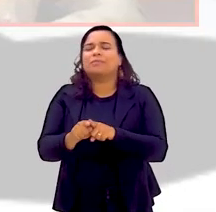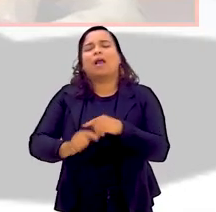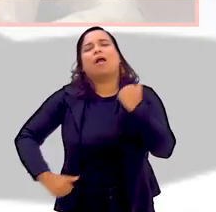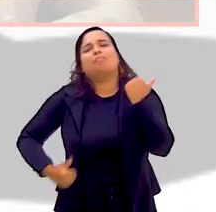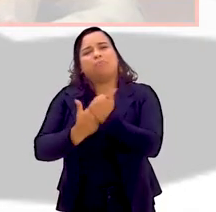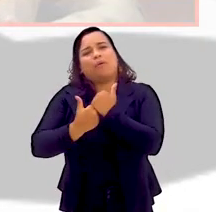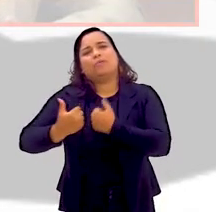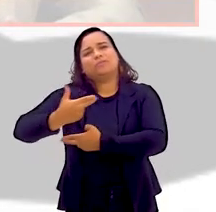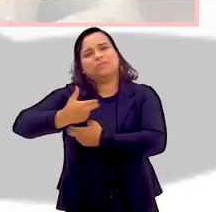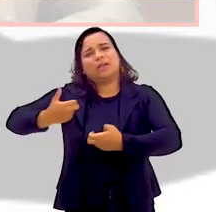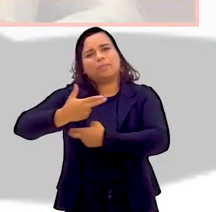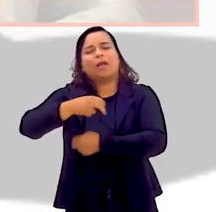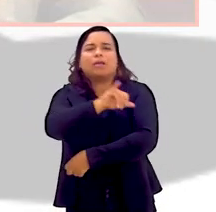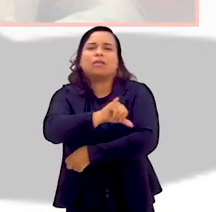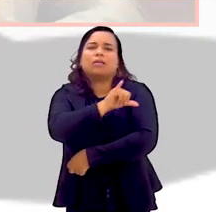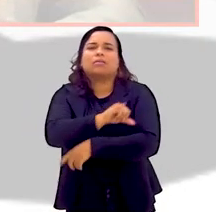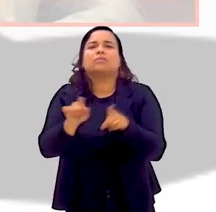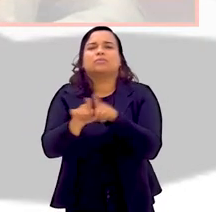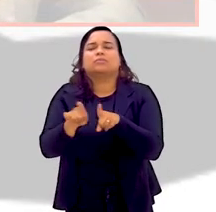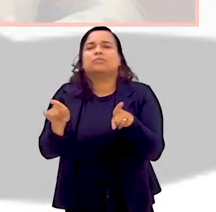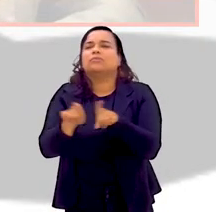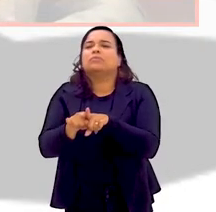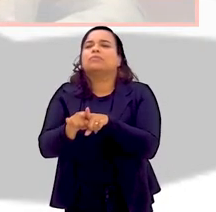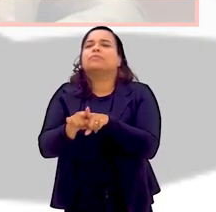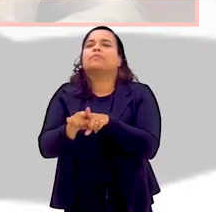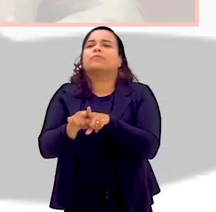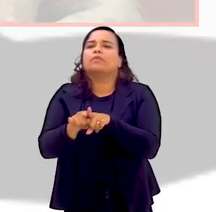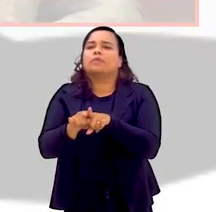apoio do Sebrae Rio, com o apoio